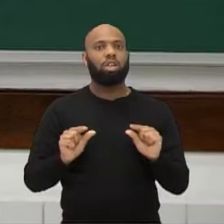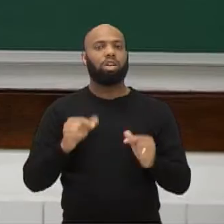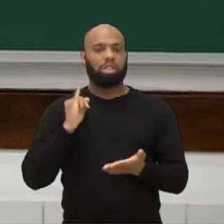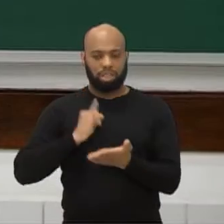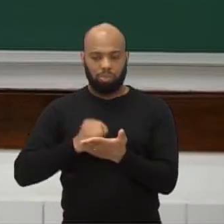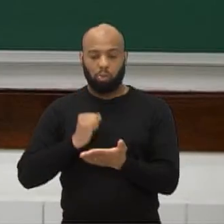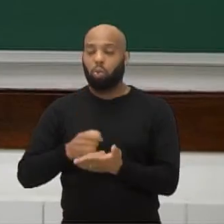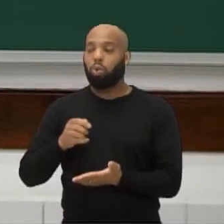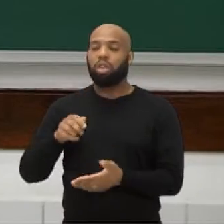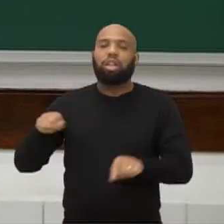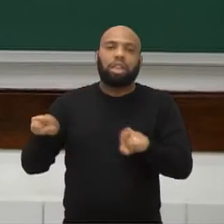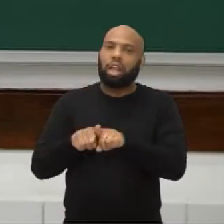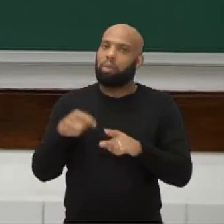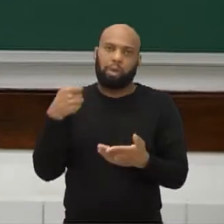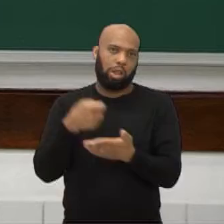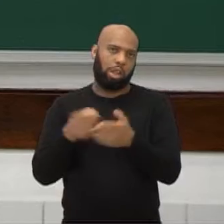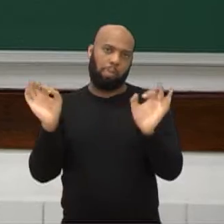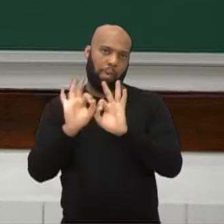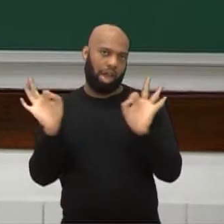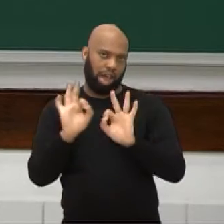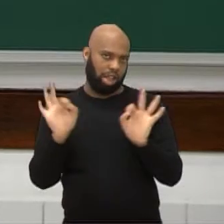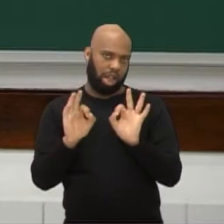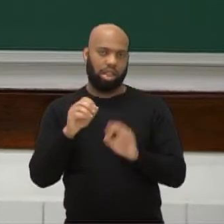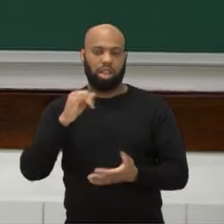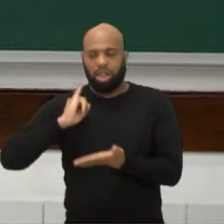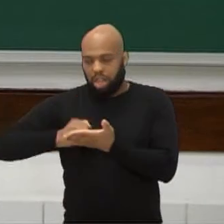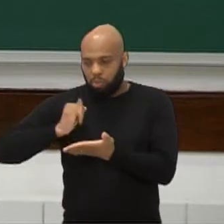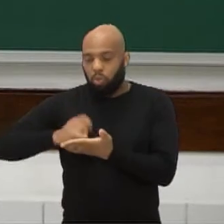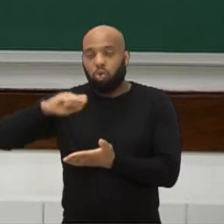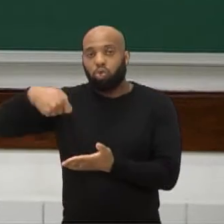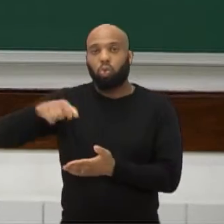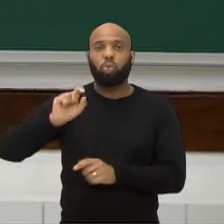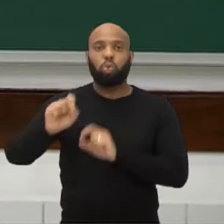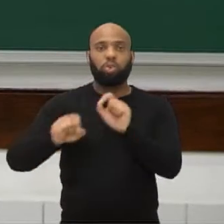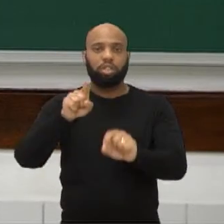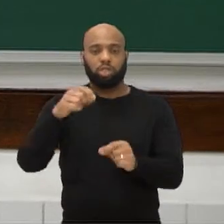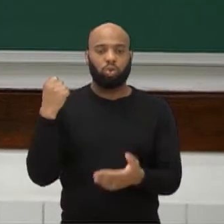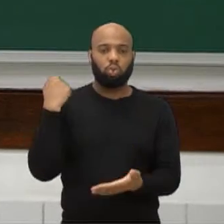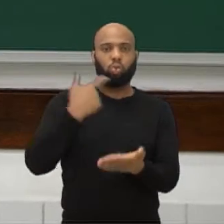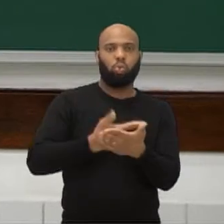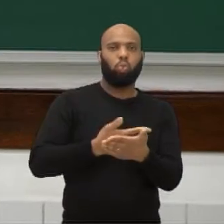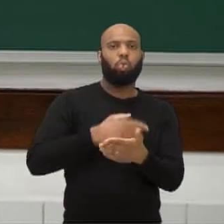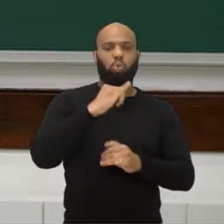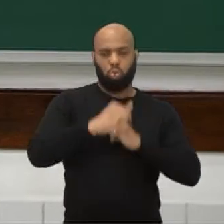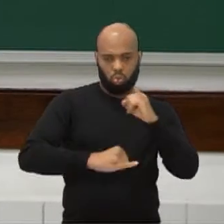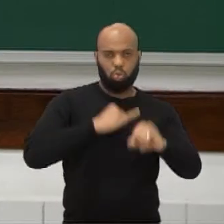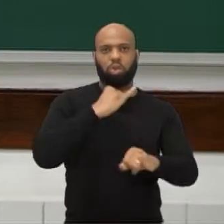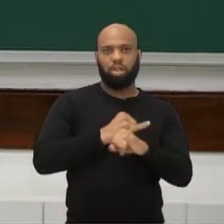sabe, a isenção, ou seja, você não ter que pagar imposto sobre a sua compra online feita